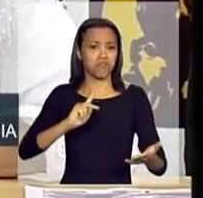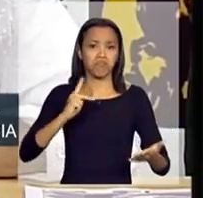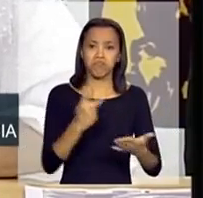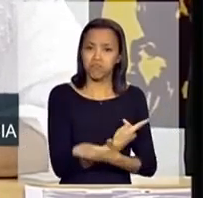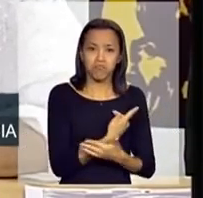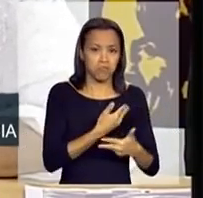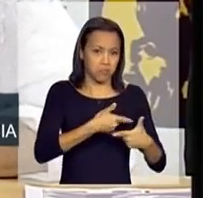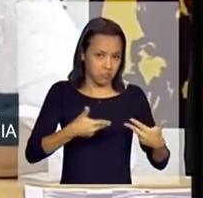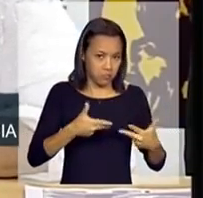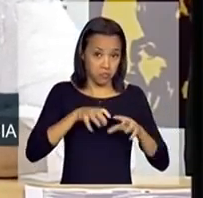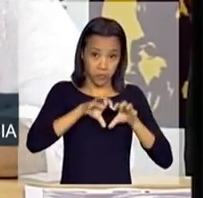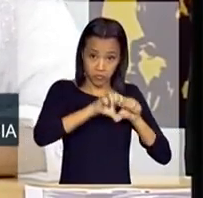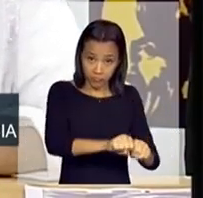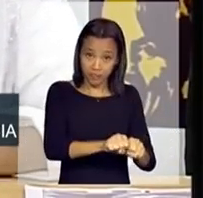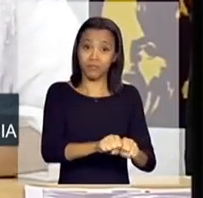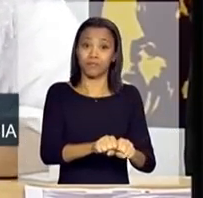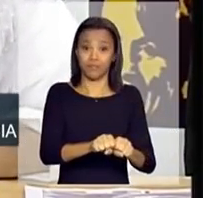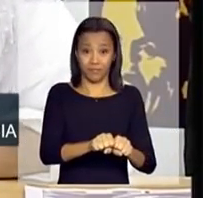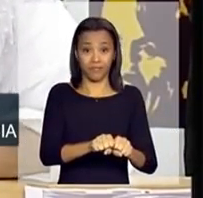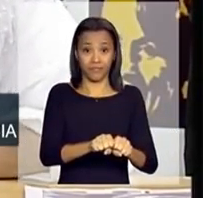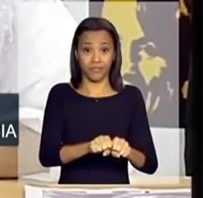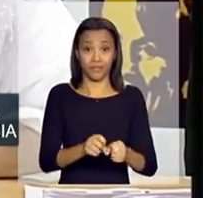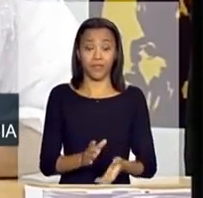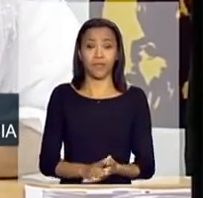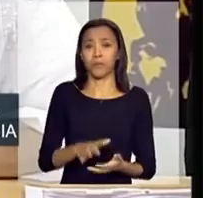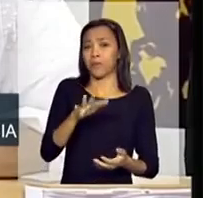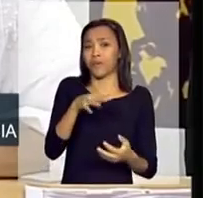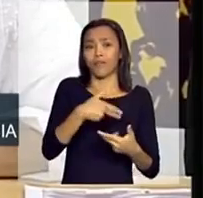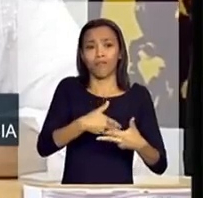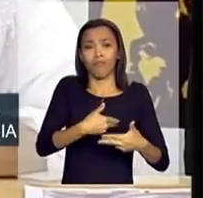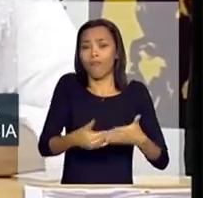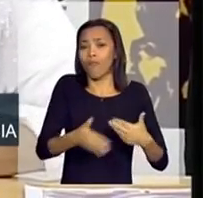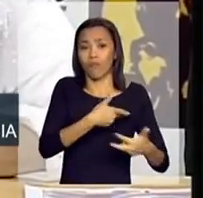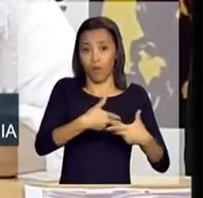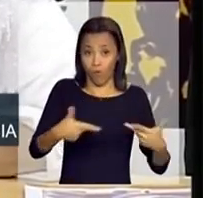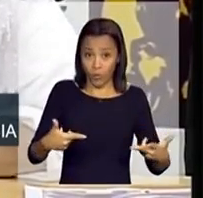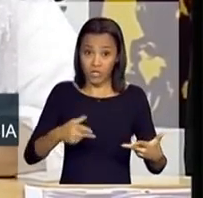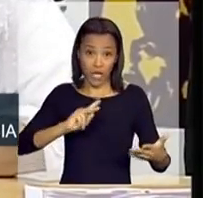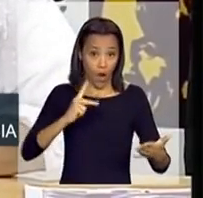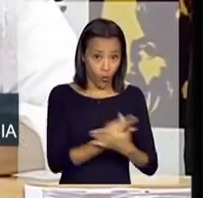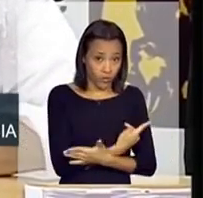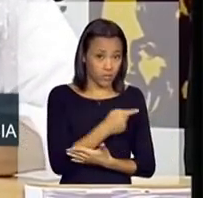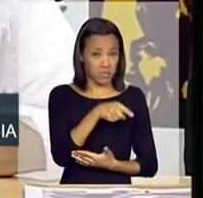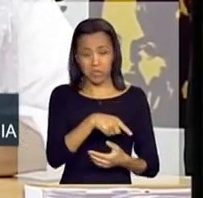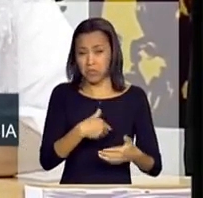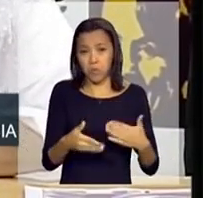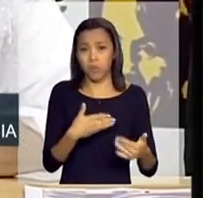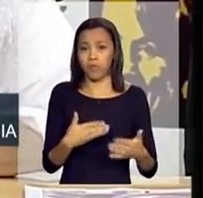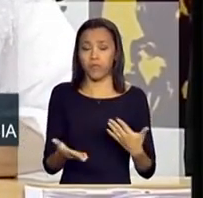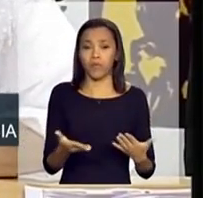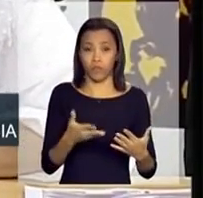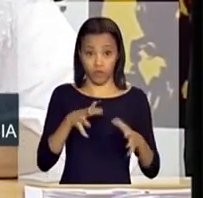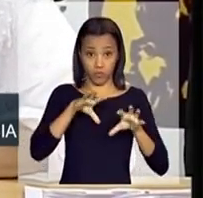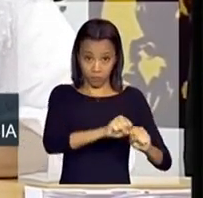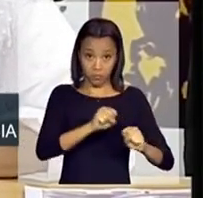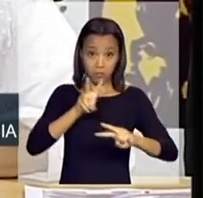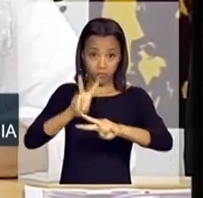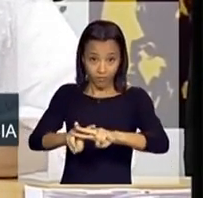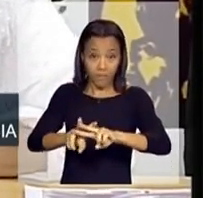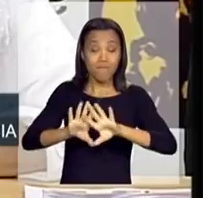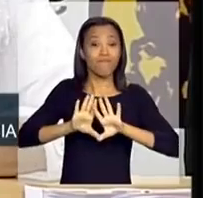tipificação, já aprendi até, por tipificação de crime, seja ele qual for, merece